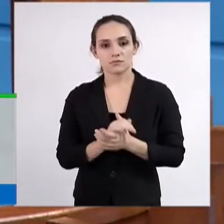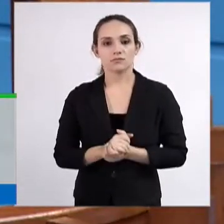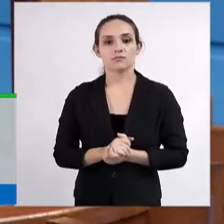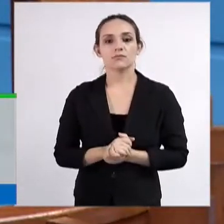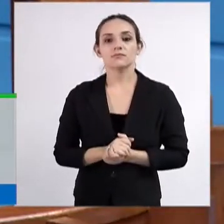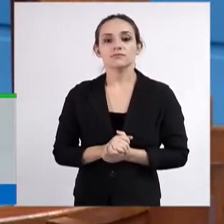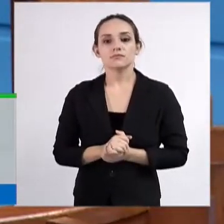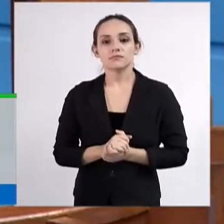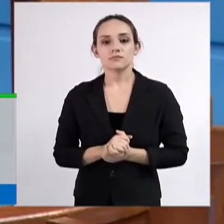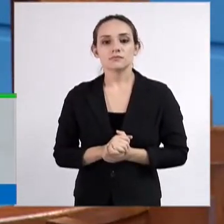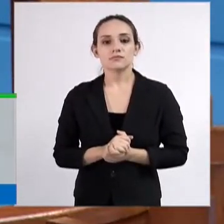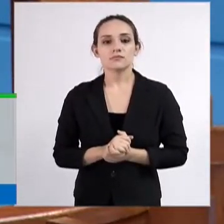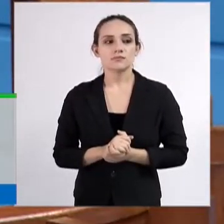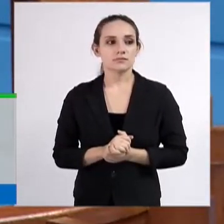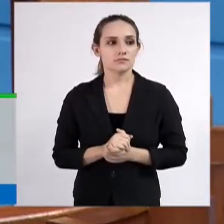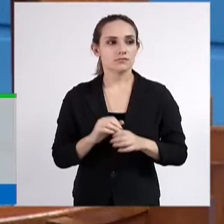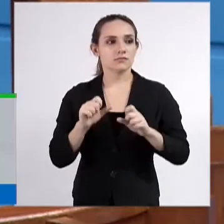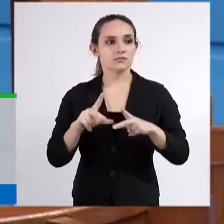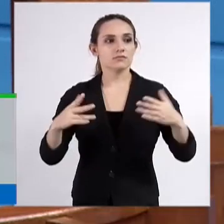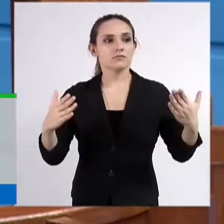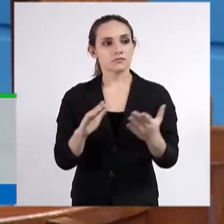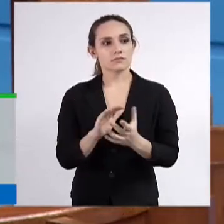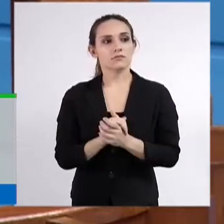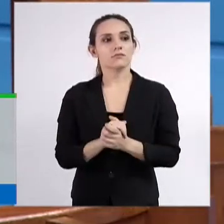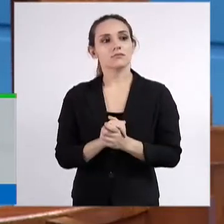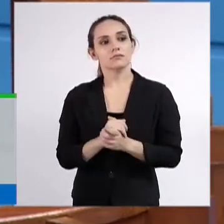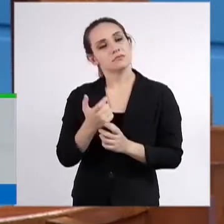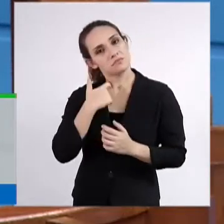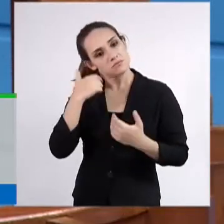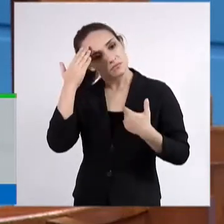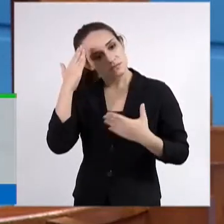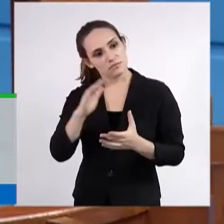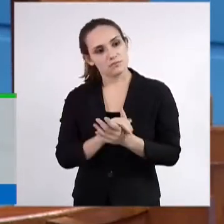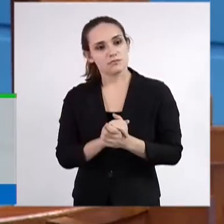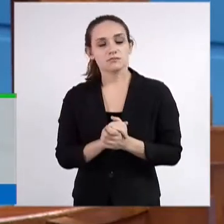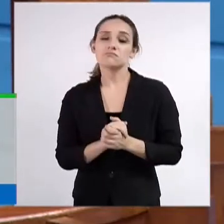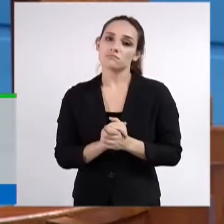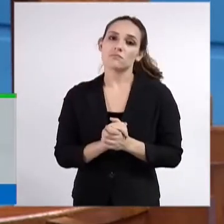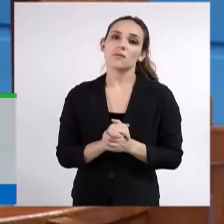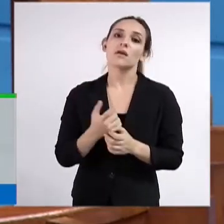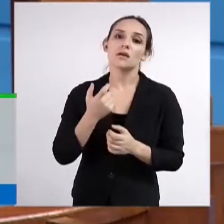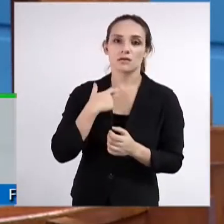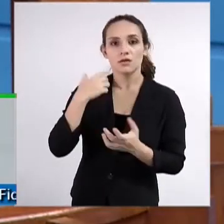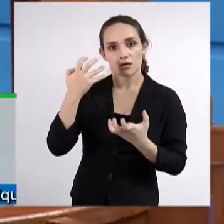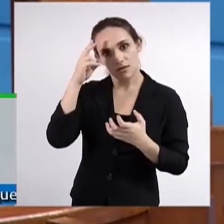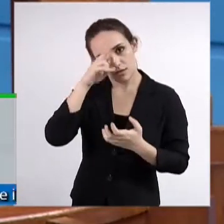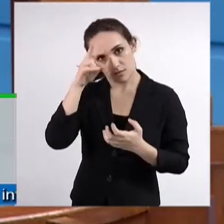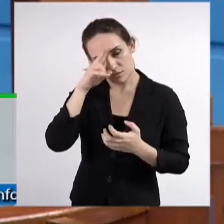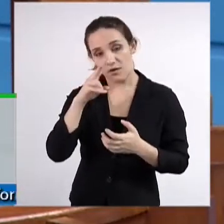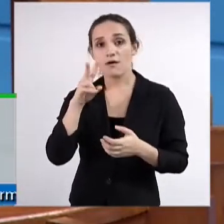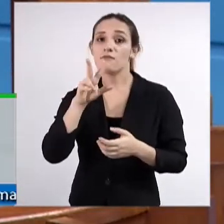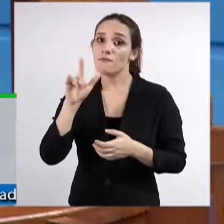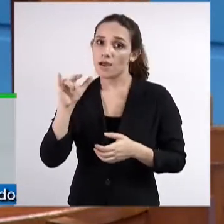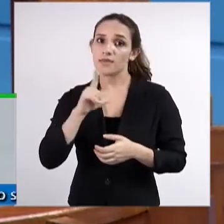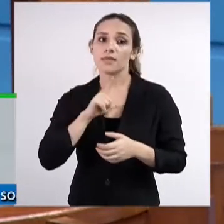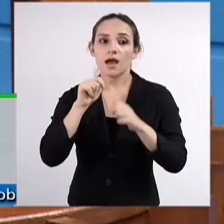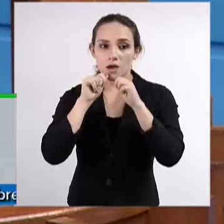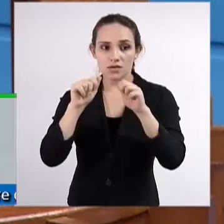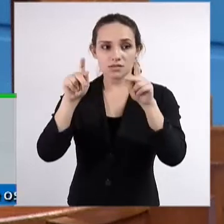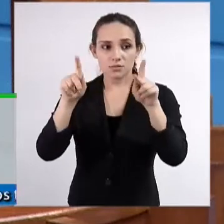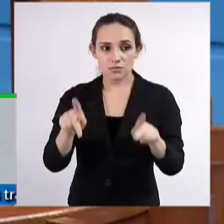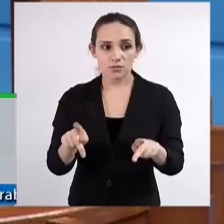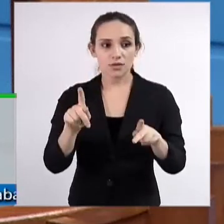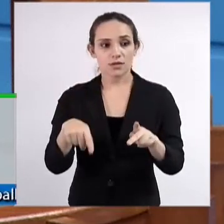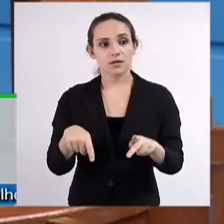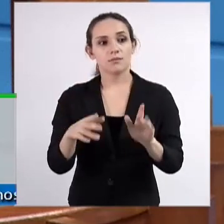obrigado, deputado Barbosinha. Incorporo as palavras de Vossa Excelência ao meu pronunciamento, lembrando que nós vamos fazer aí uma audiência pública por proposição